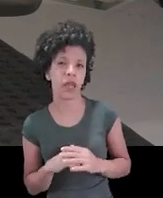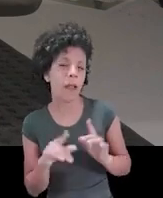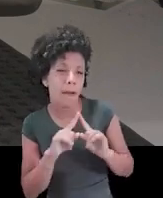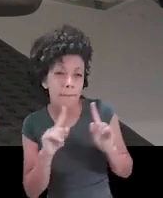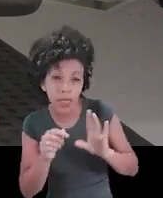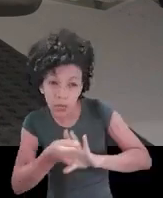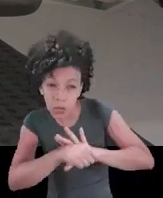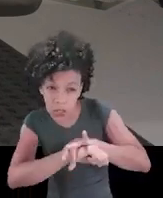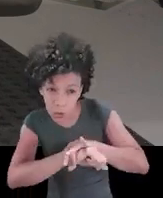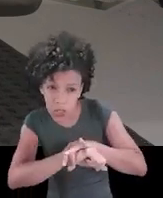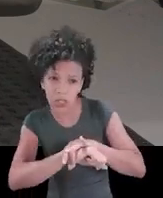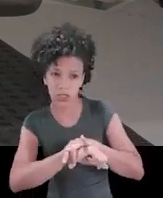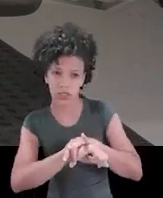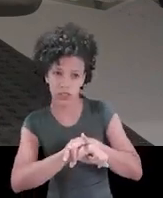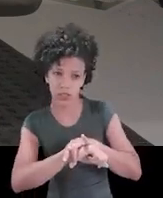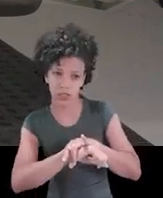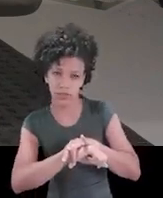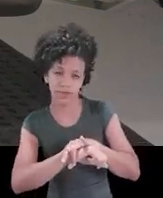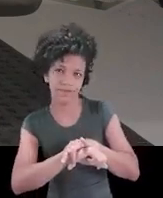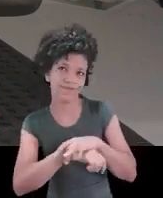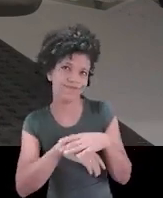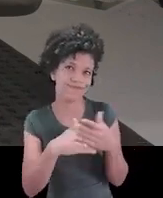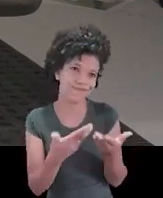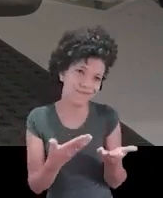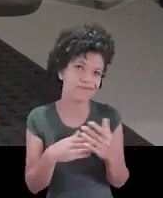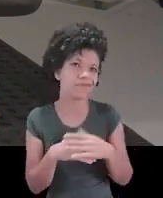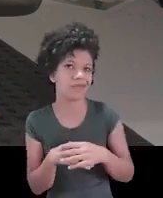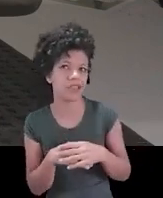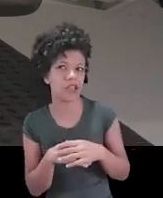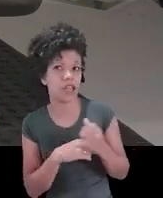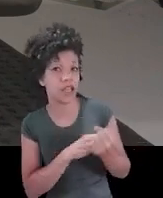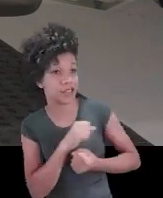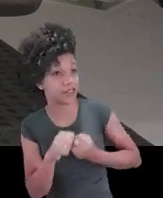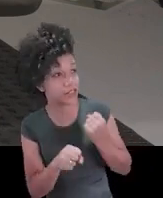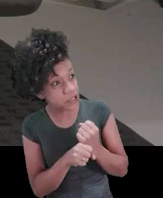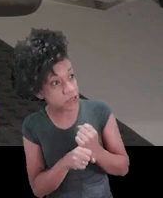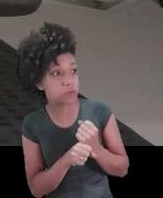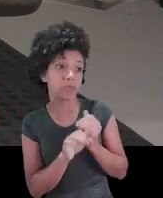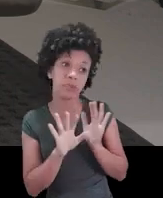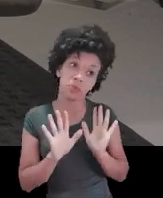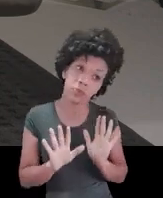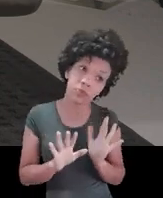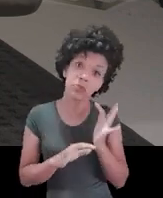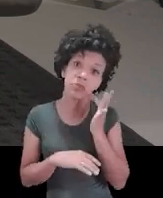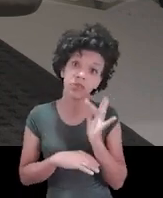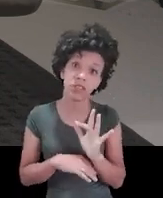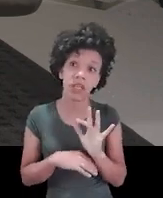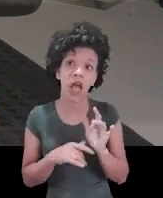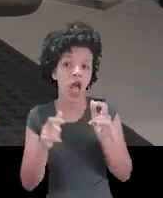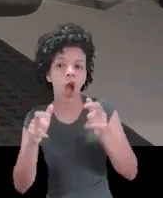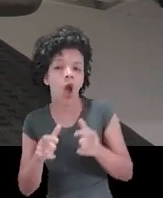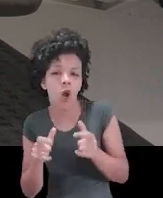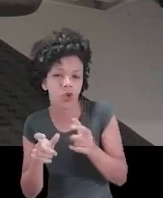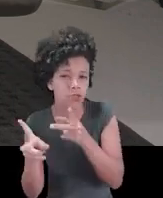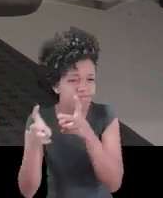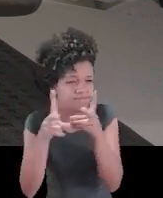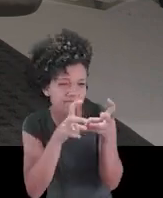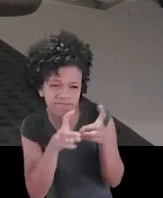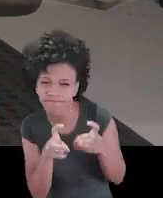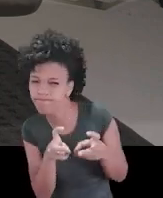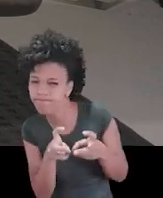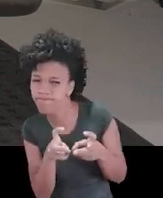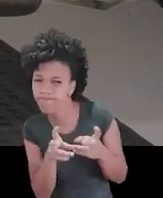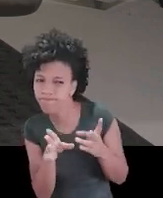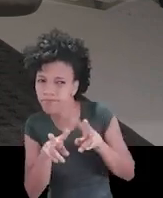por uma questão de segurança eu vou estar ensinando quem sabe olha que o seu muito falar pra você onde é que eu poderia te pegar